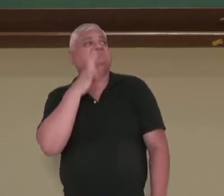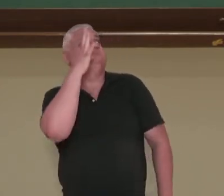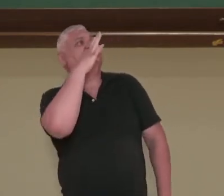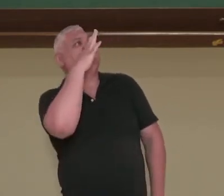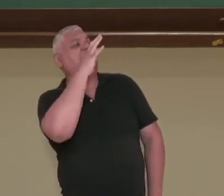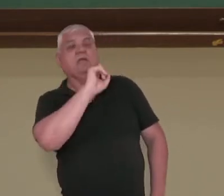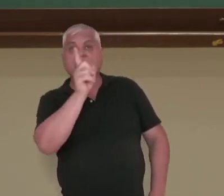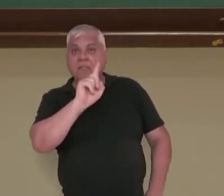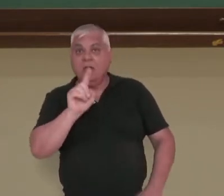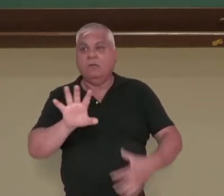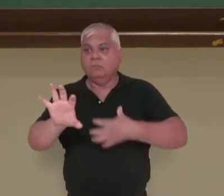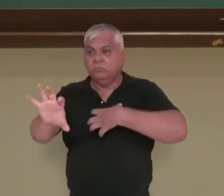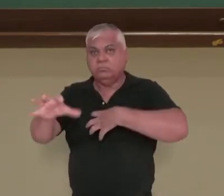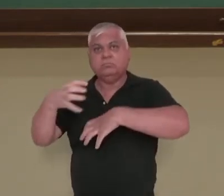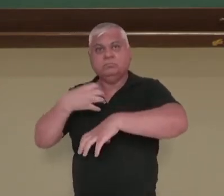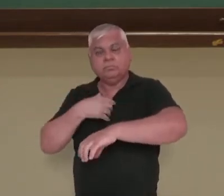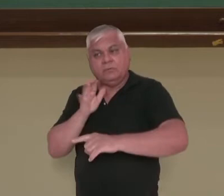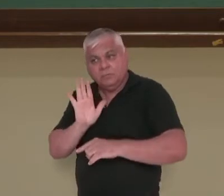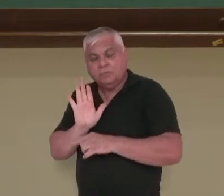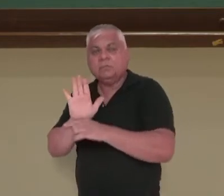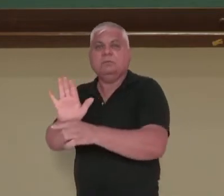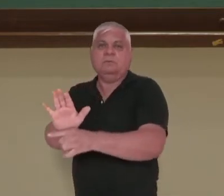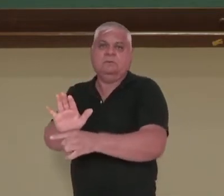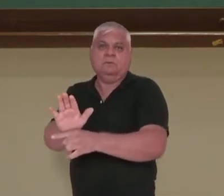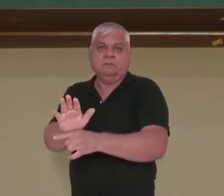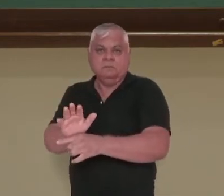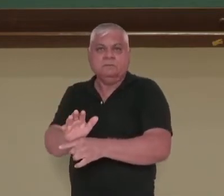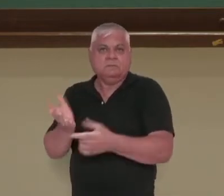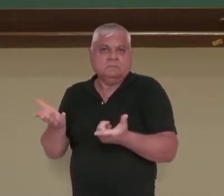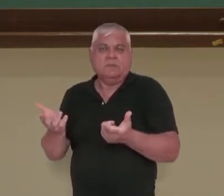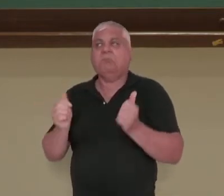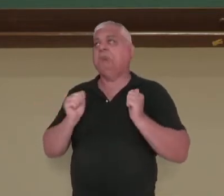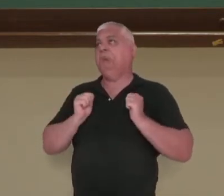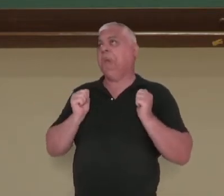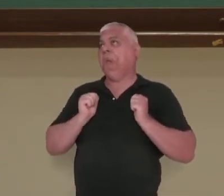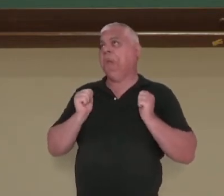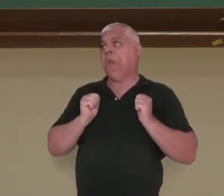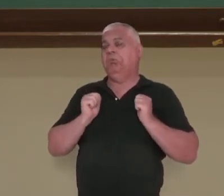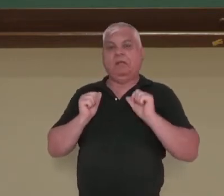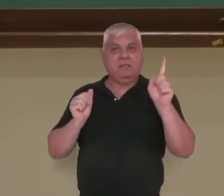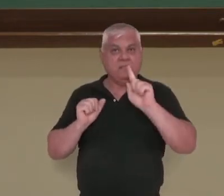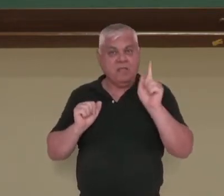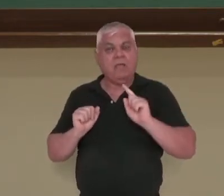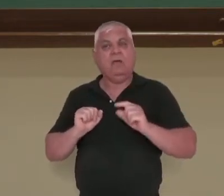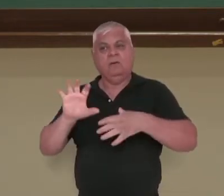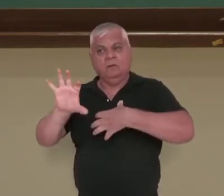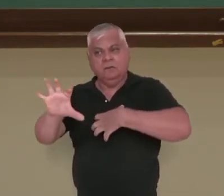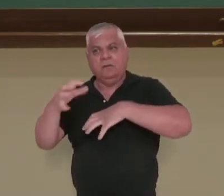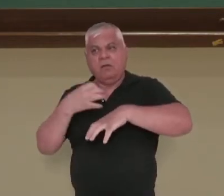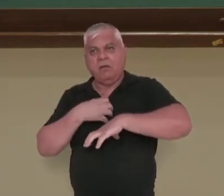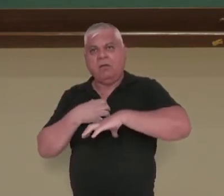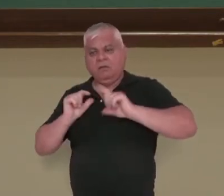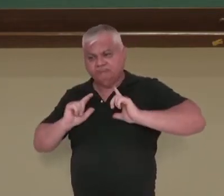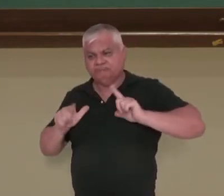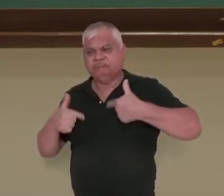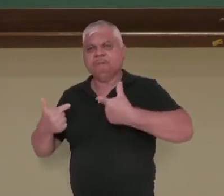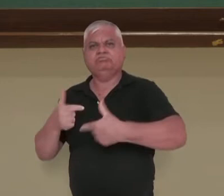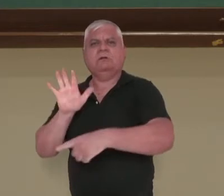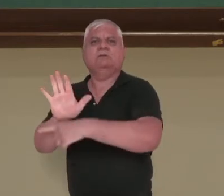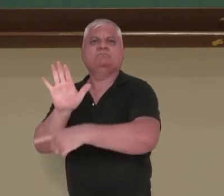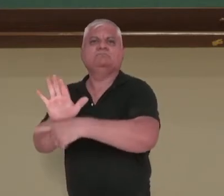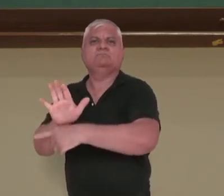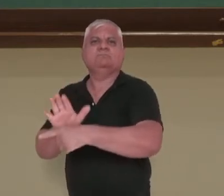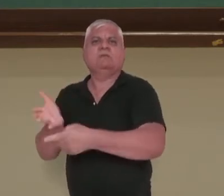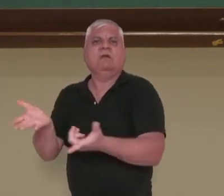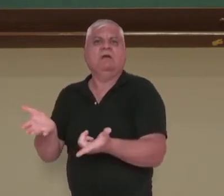ele está precisando e simplesmente ficar observando e não fazer nada. Então é esse sentimento de também agir e ir